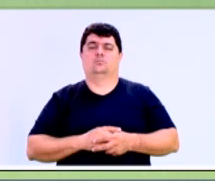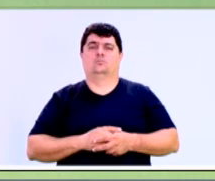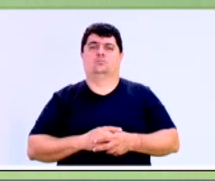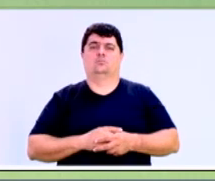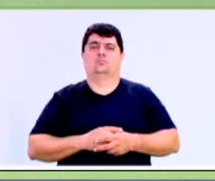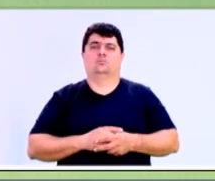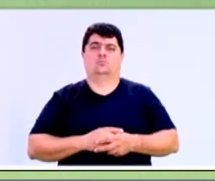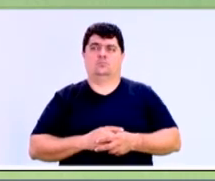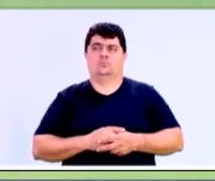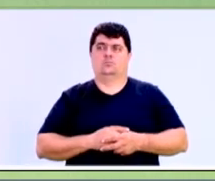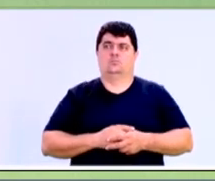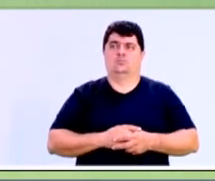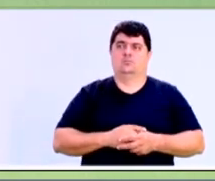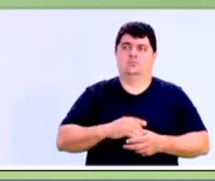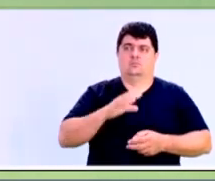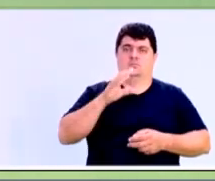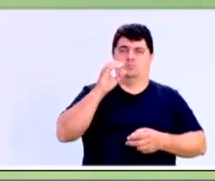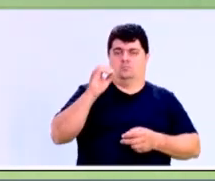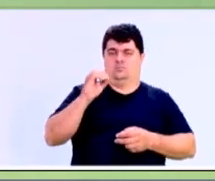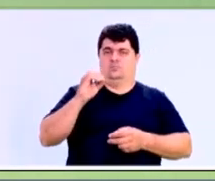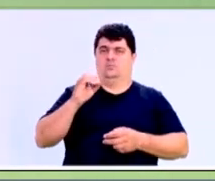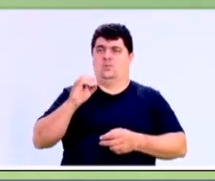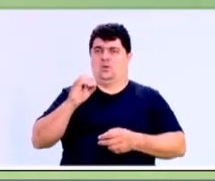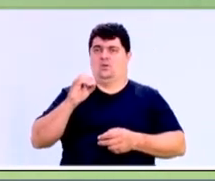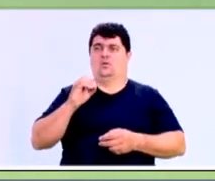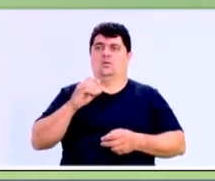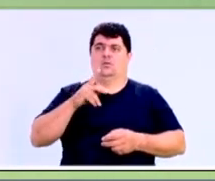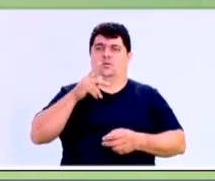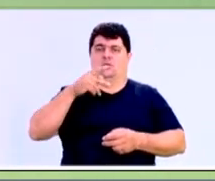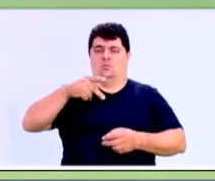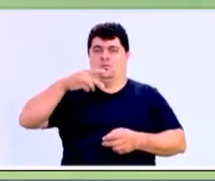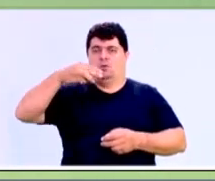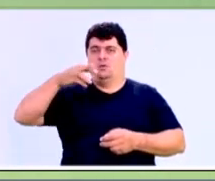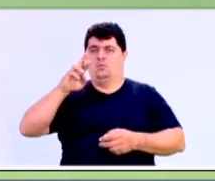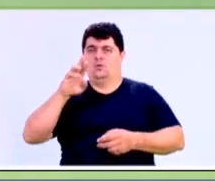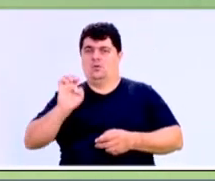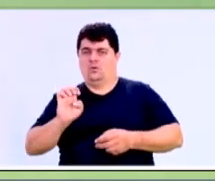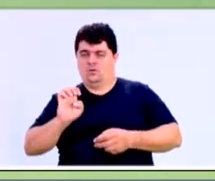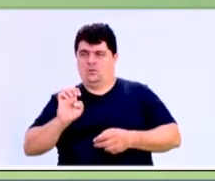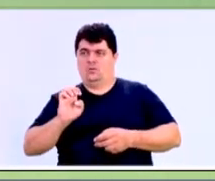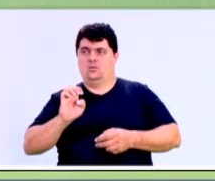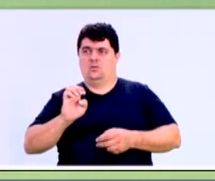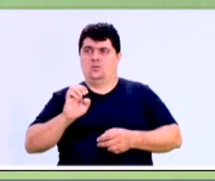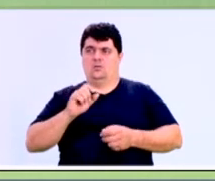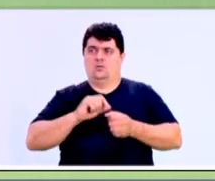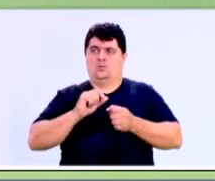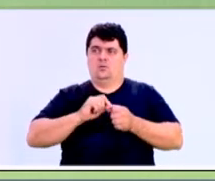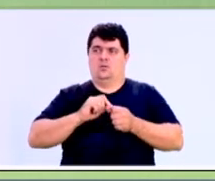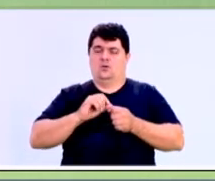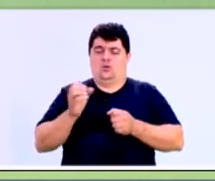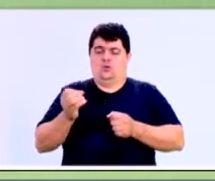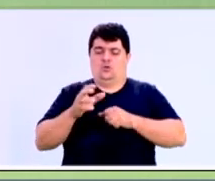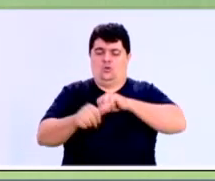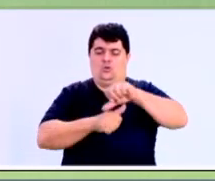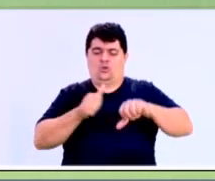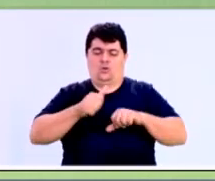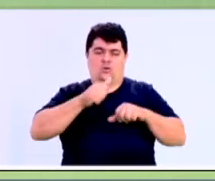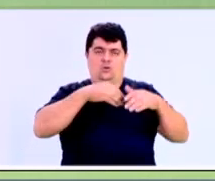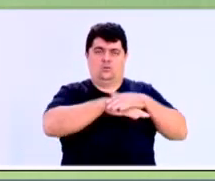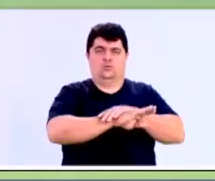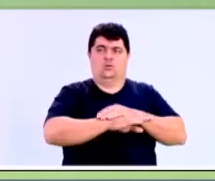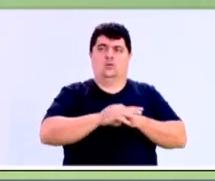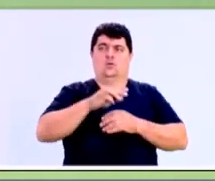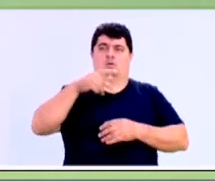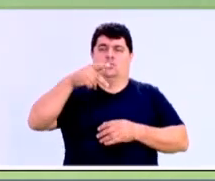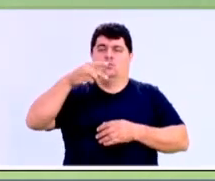vendas. Então, CO, ciclo operacional, PMRE, prazo médio de renovação de estoques, e PMRV, prazo